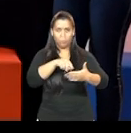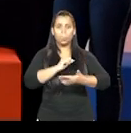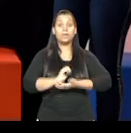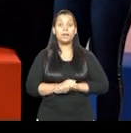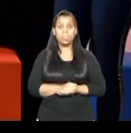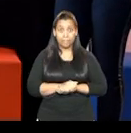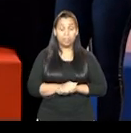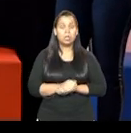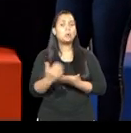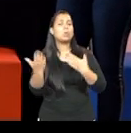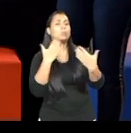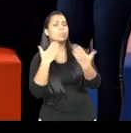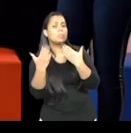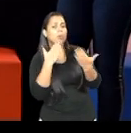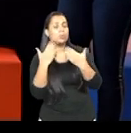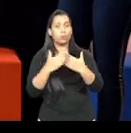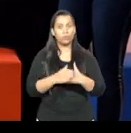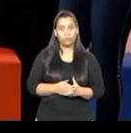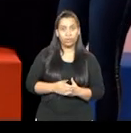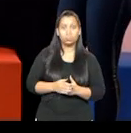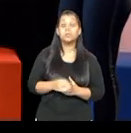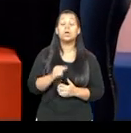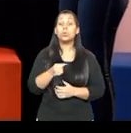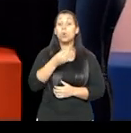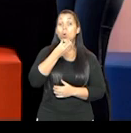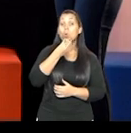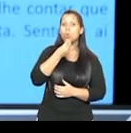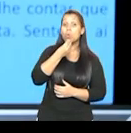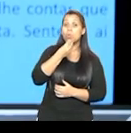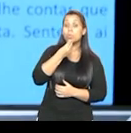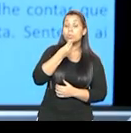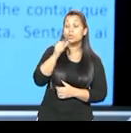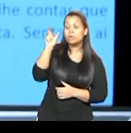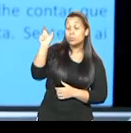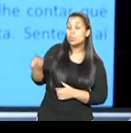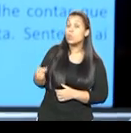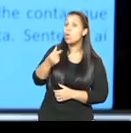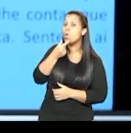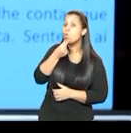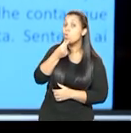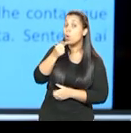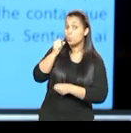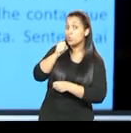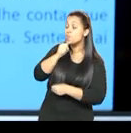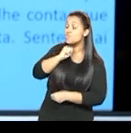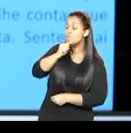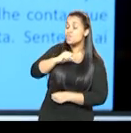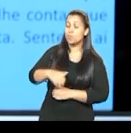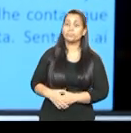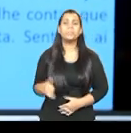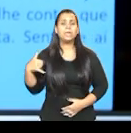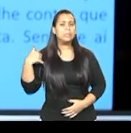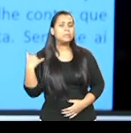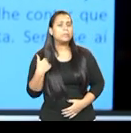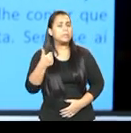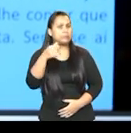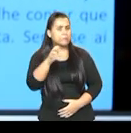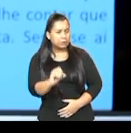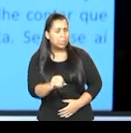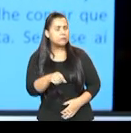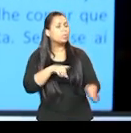trecho de um diálogo do Marcos com o seu avô. Eu tinha meus 10 anos quando perguntei ao meu avô